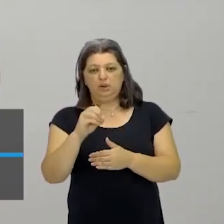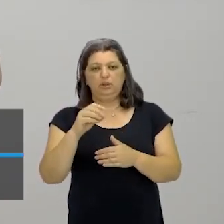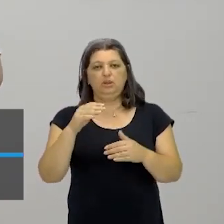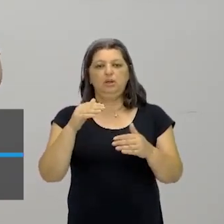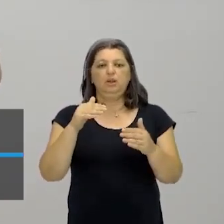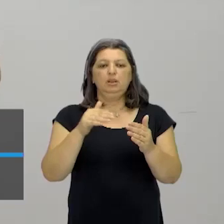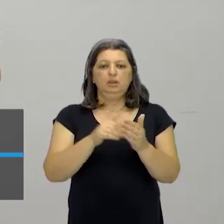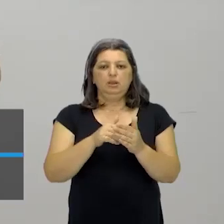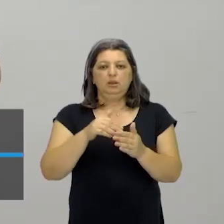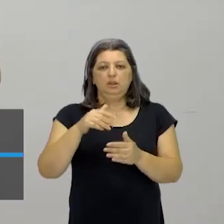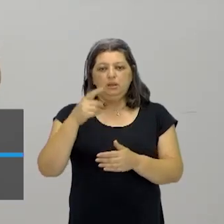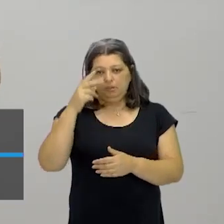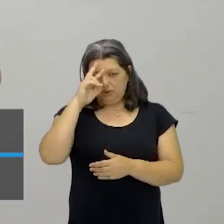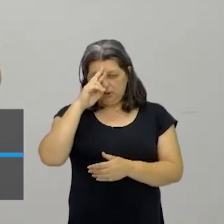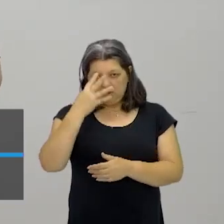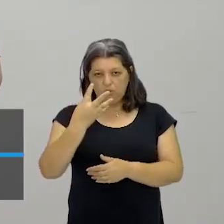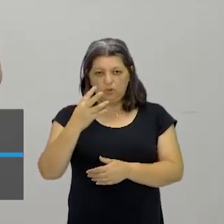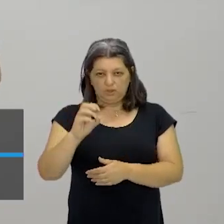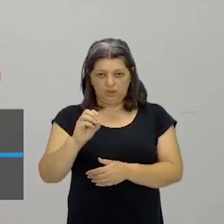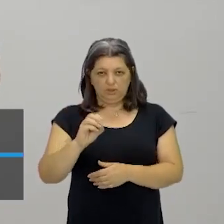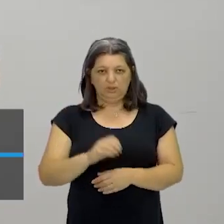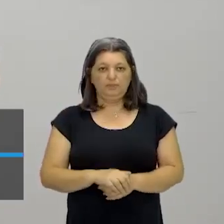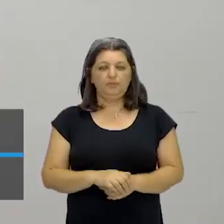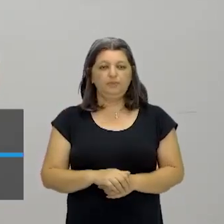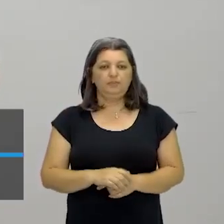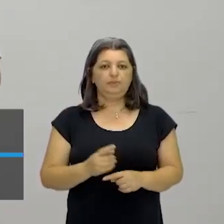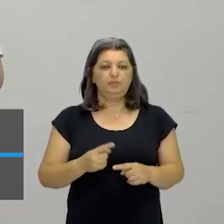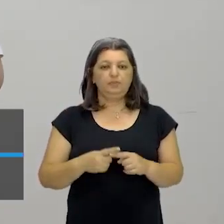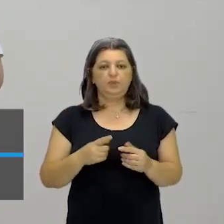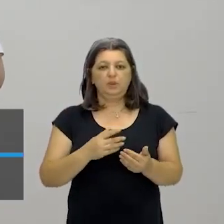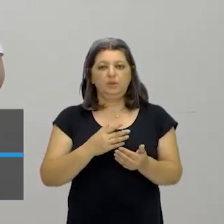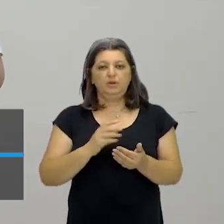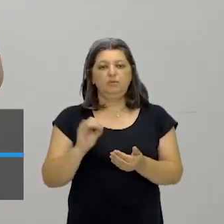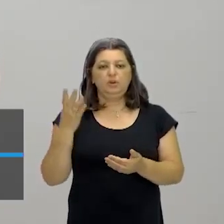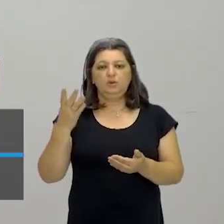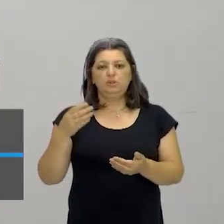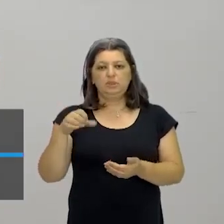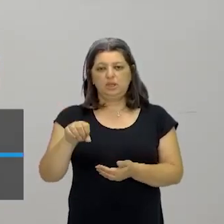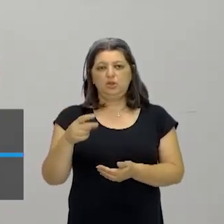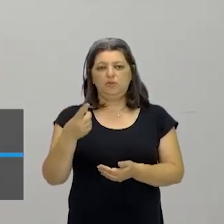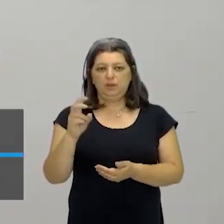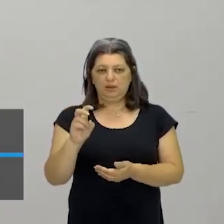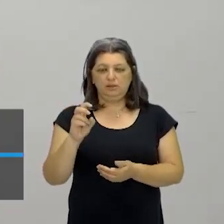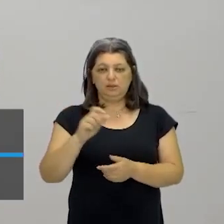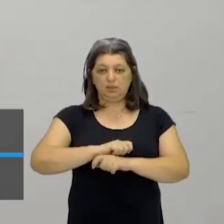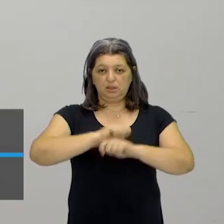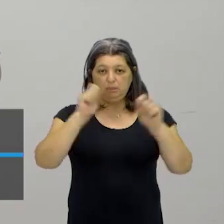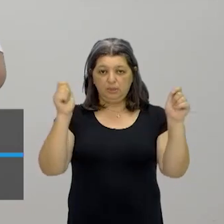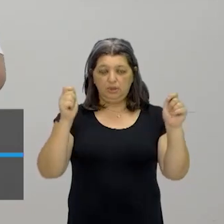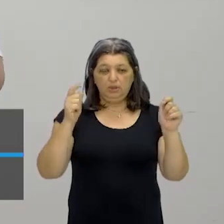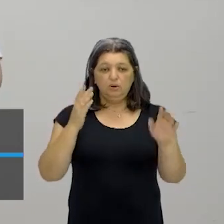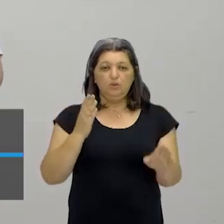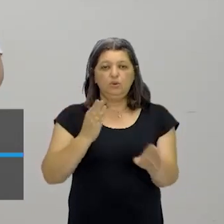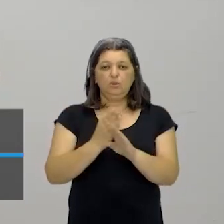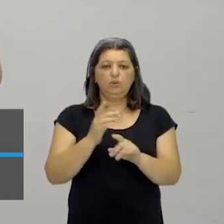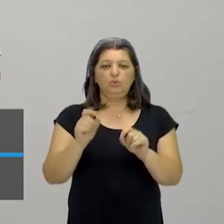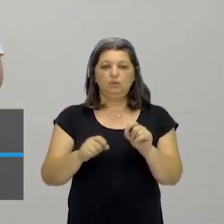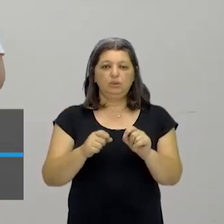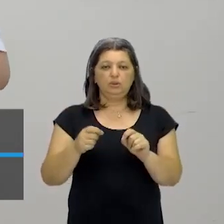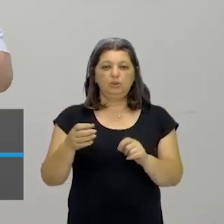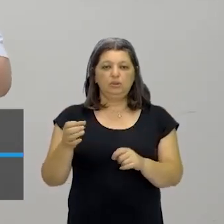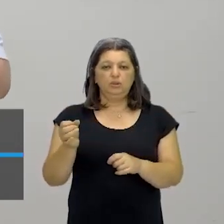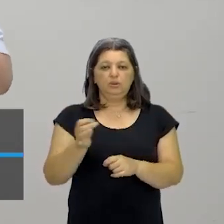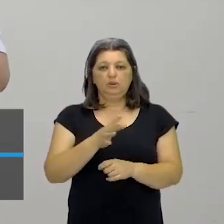recado bem rapidinho Agora, na próxima quarta-feira No ATPC, às 9h15 da manhã A gente vai ter mais um encontro Com a nova